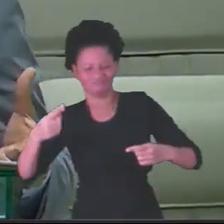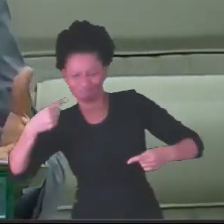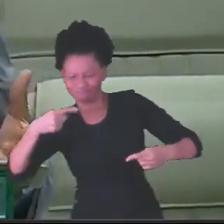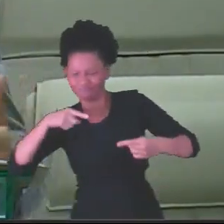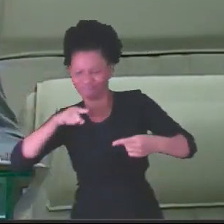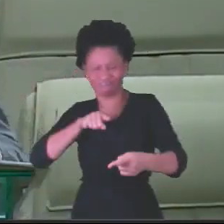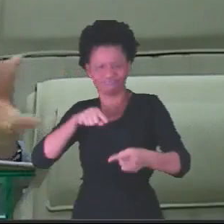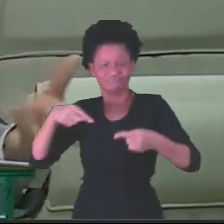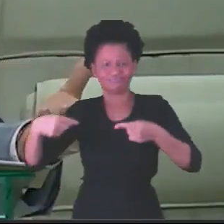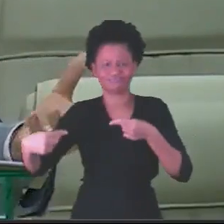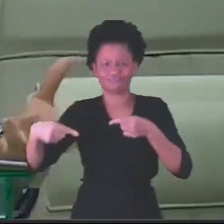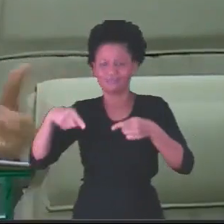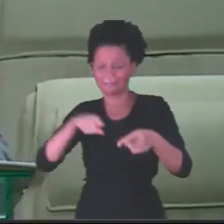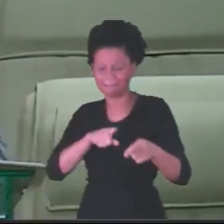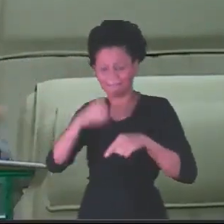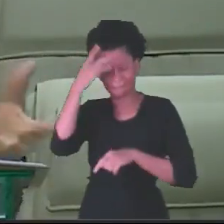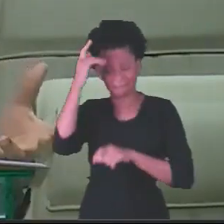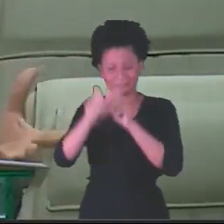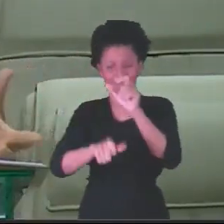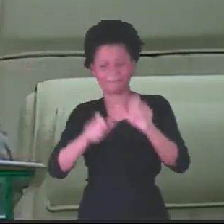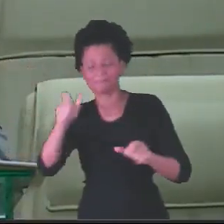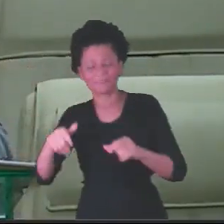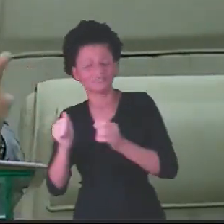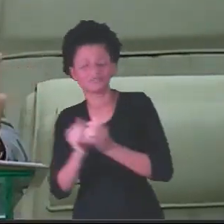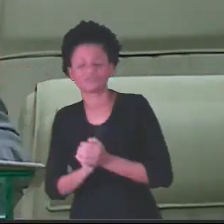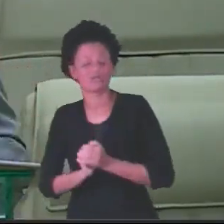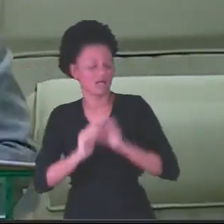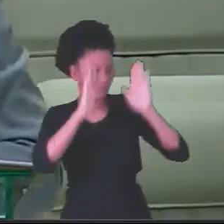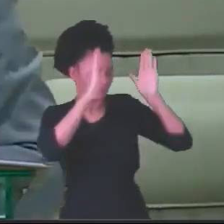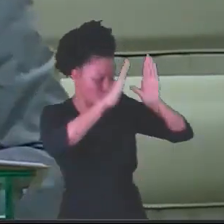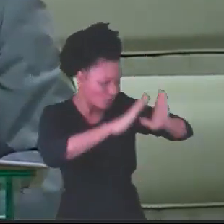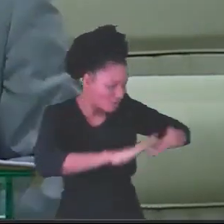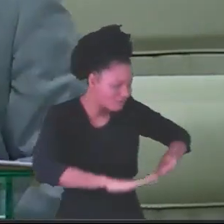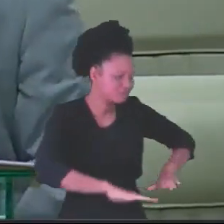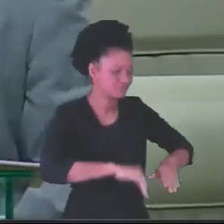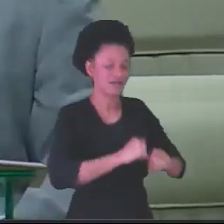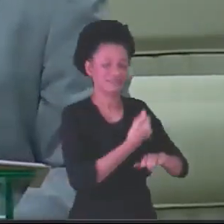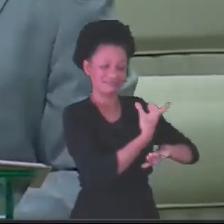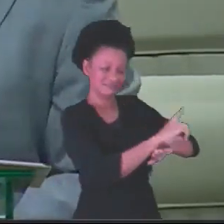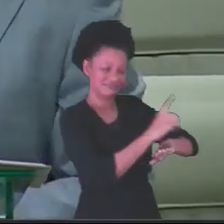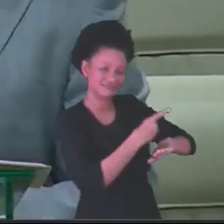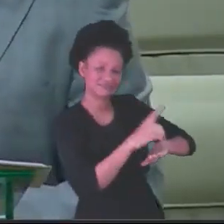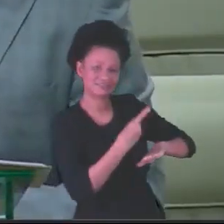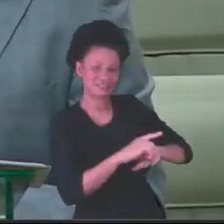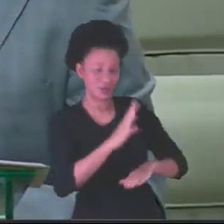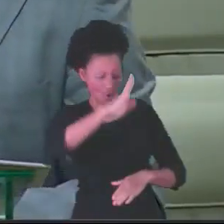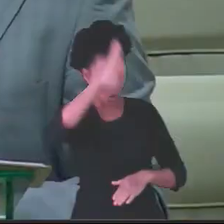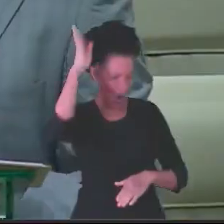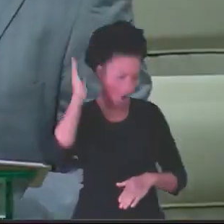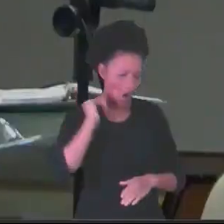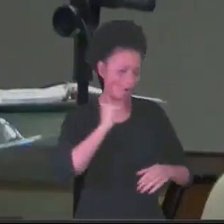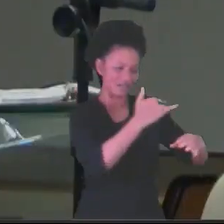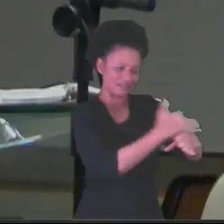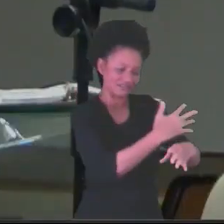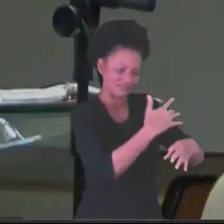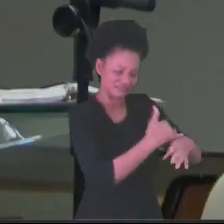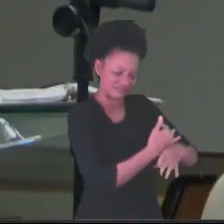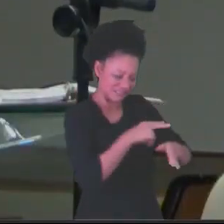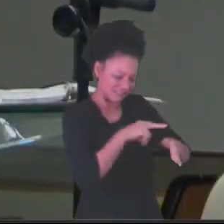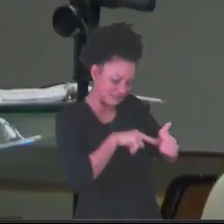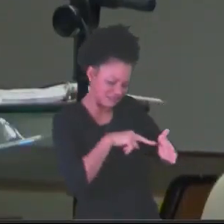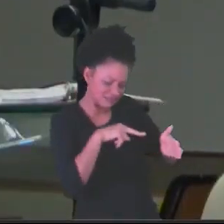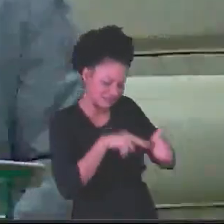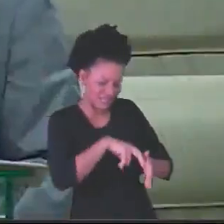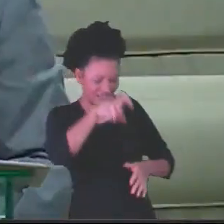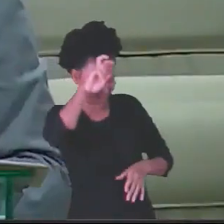pessoas que adoravam deuses da trácia da grécia de roma a anatolia da síria